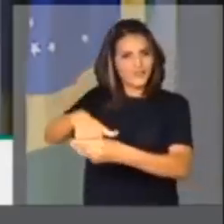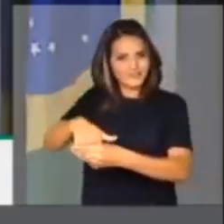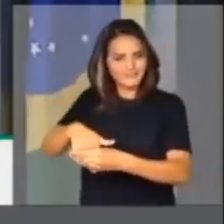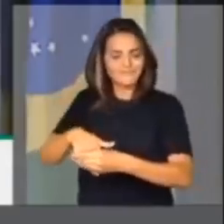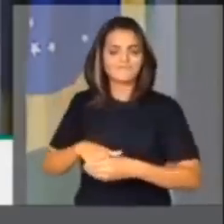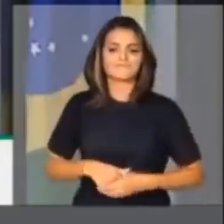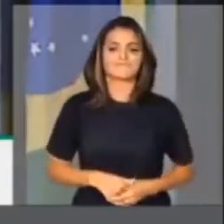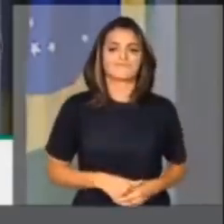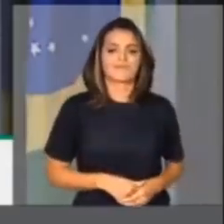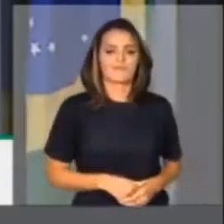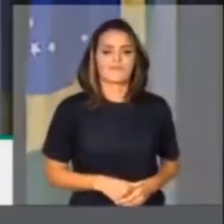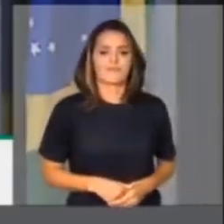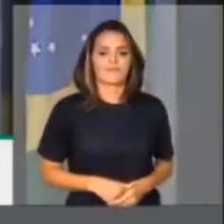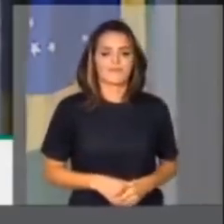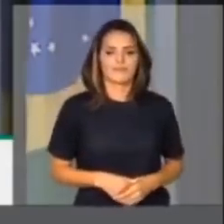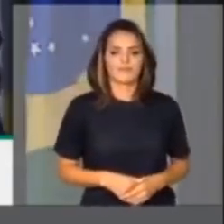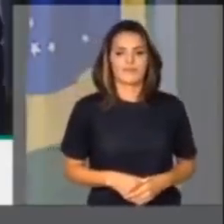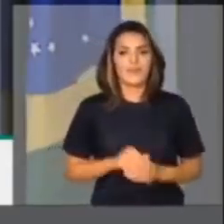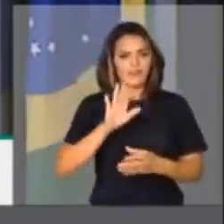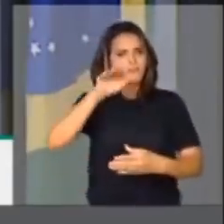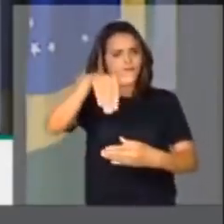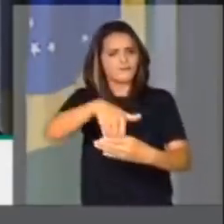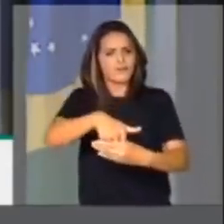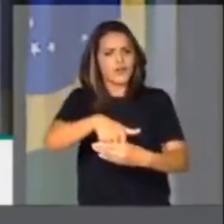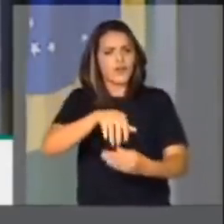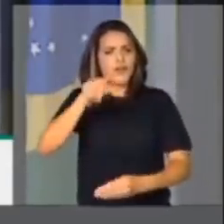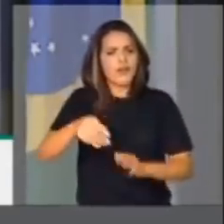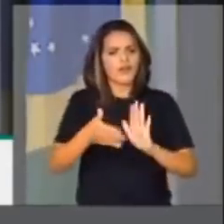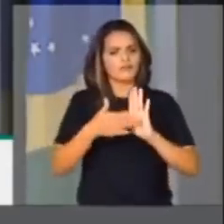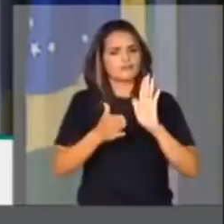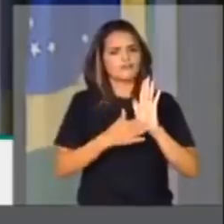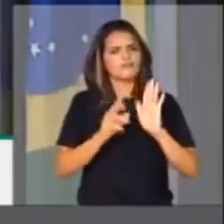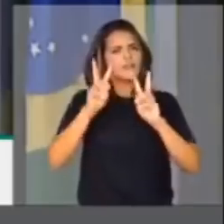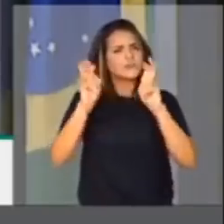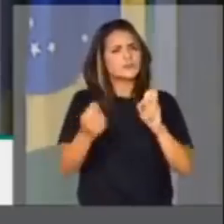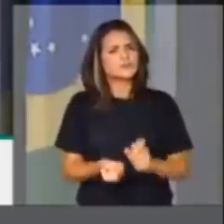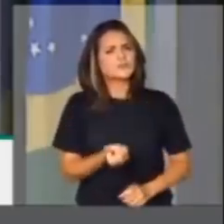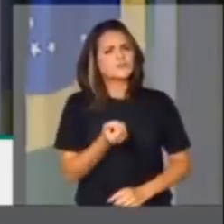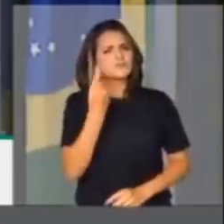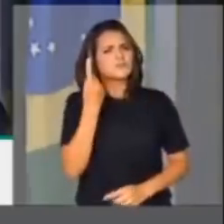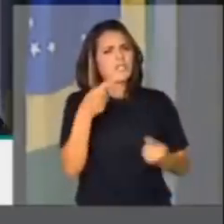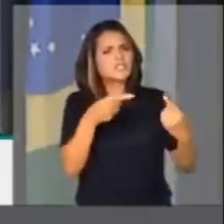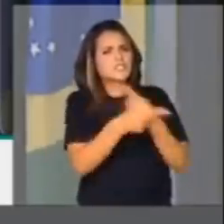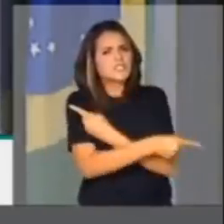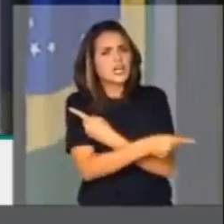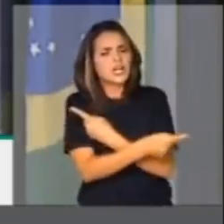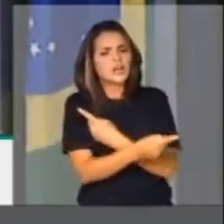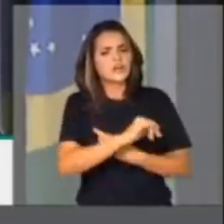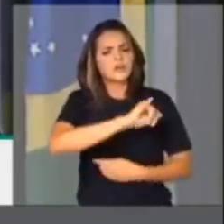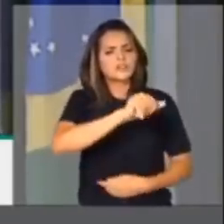votação. Esta votação que foi sim, é sim matéria estranha, nesse sentido usei o termo já comum,